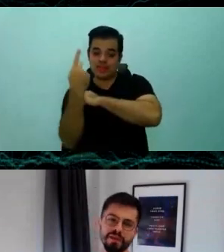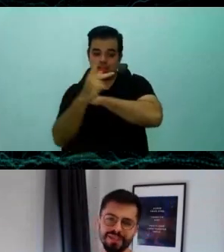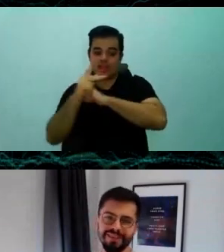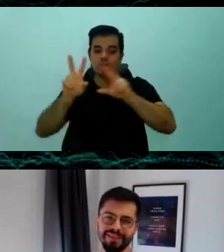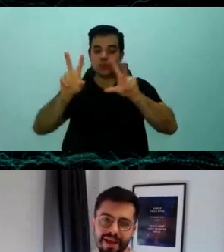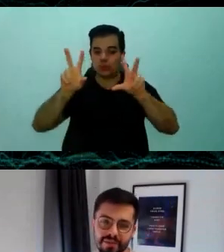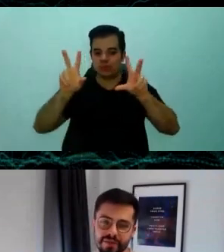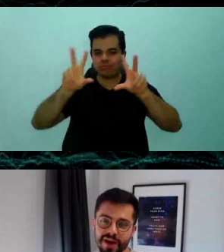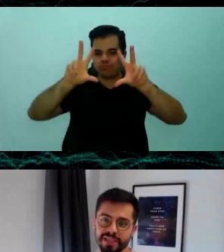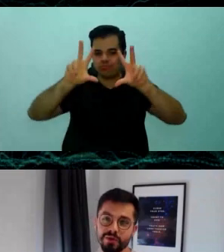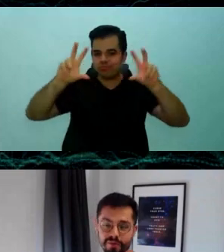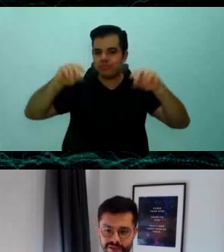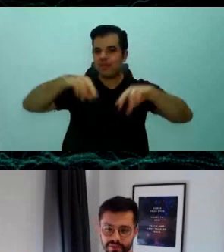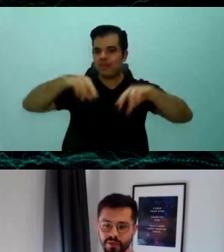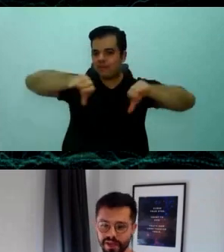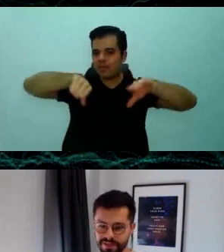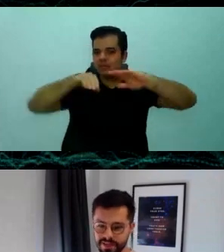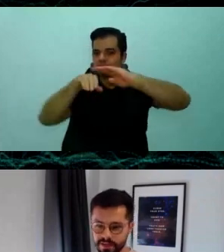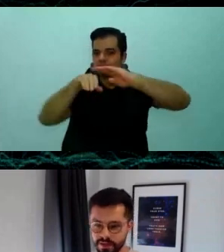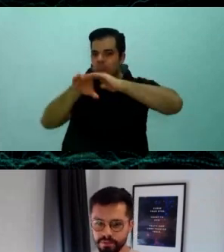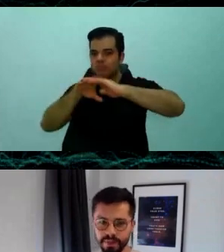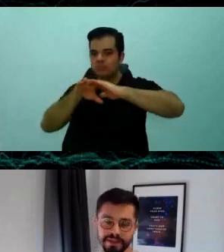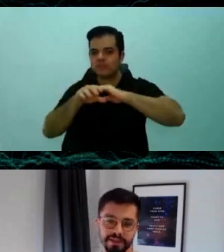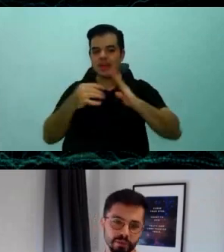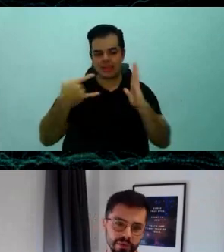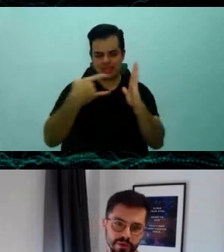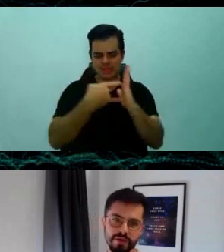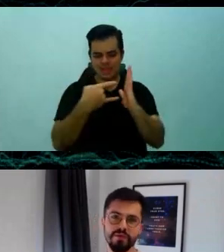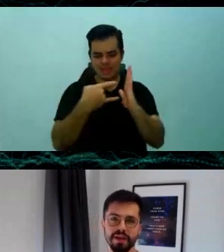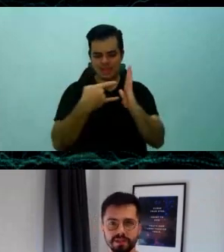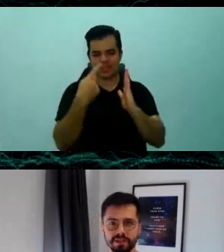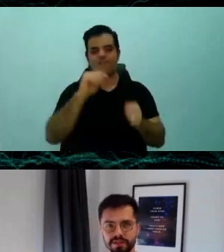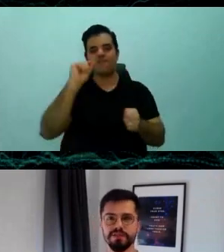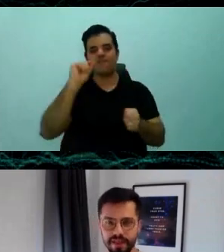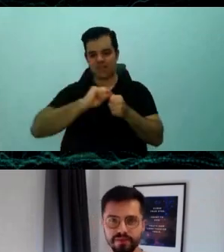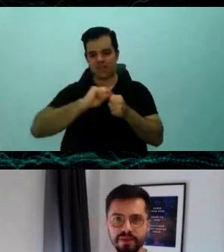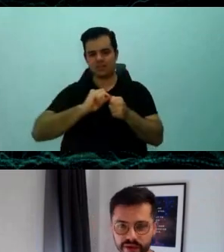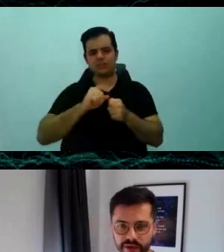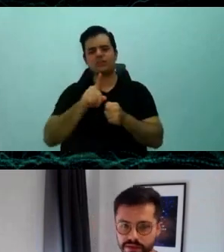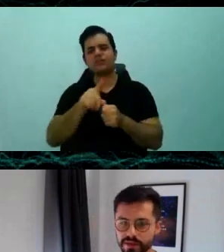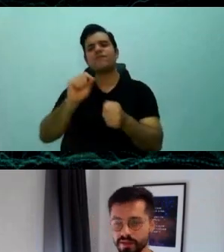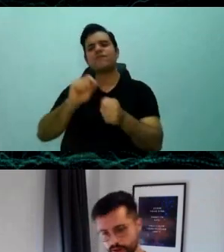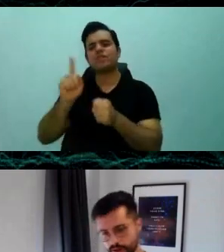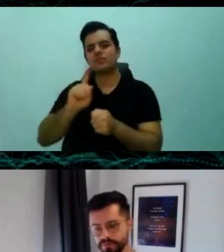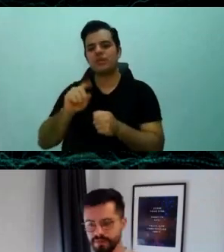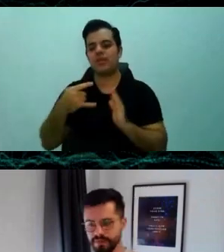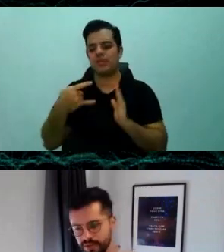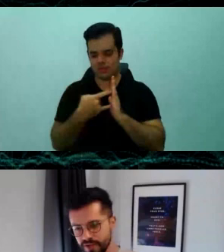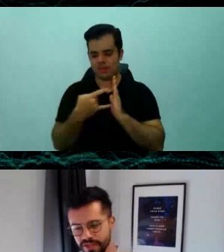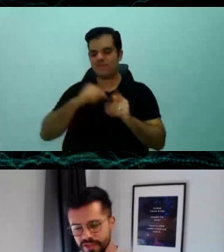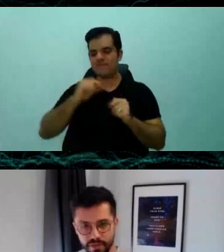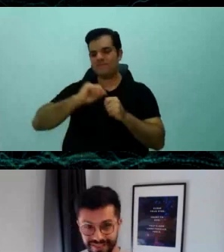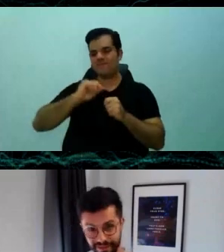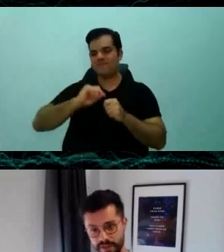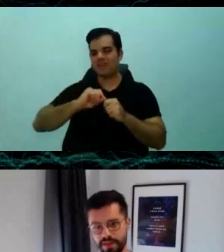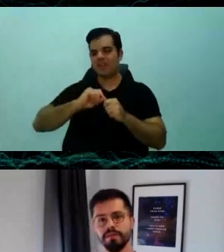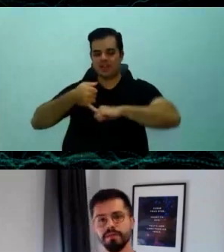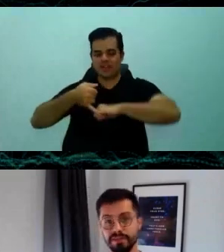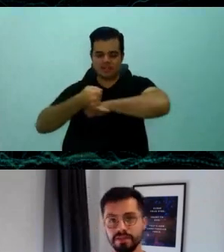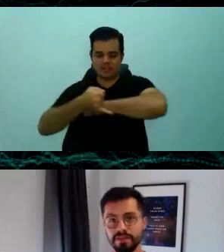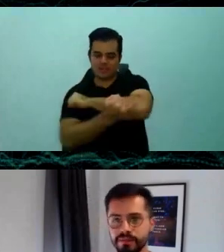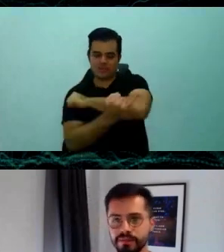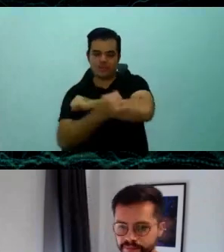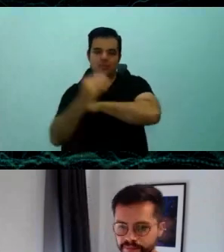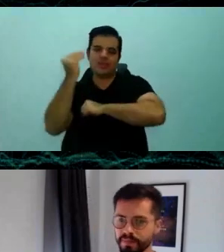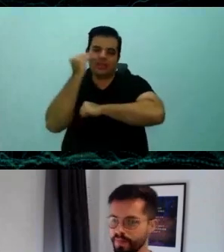perguntinha aqui embaixo se até deve faz porque você não faz né É Tudo Deve que faz mas tem deve que faz então eu acho que você deveria fazer